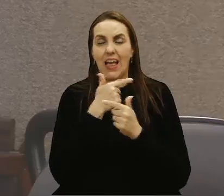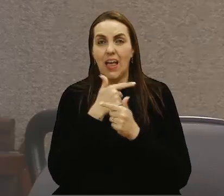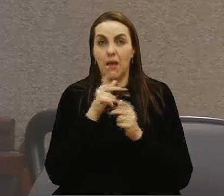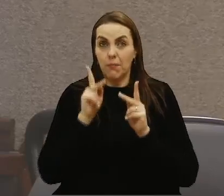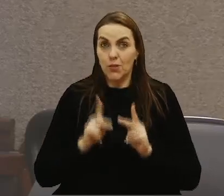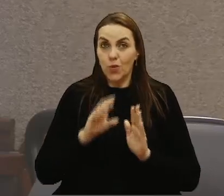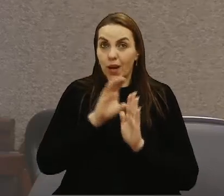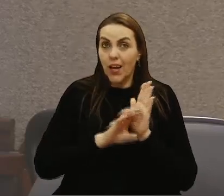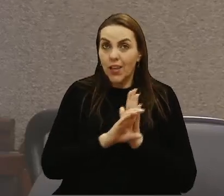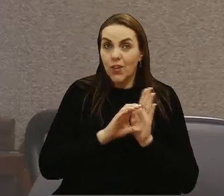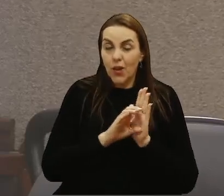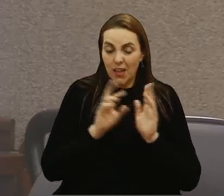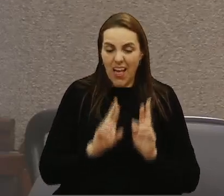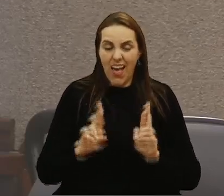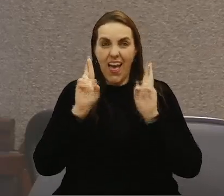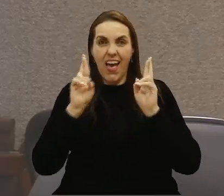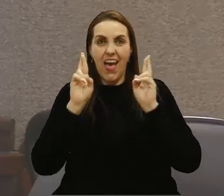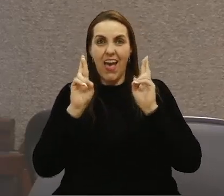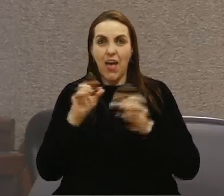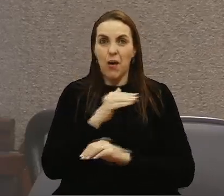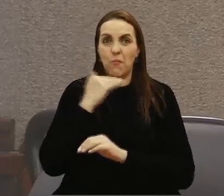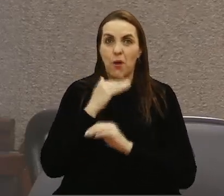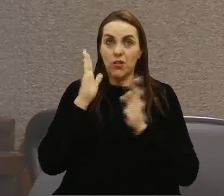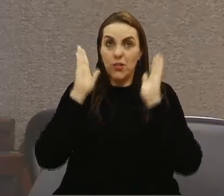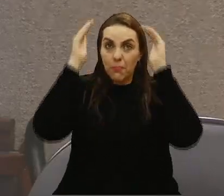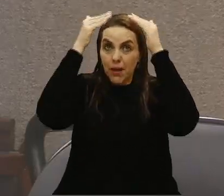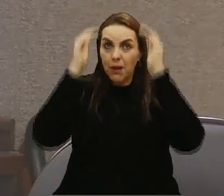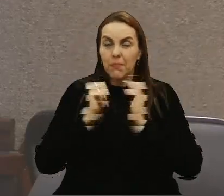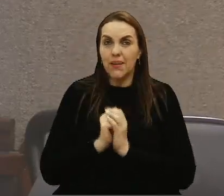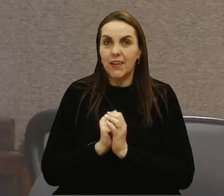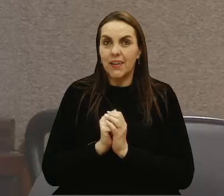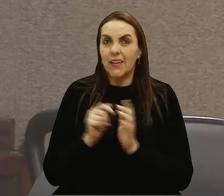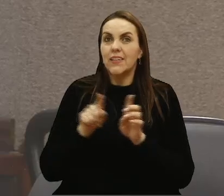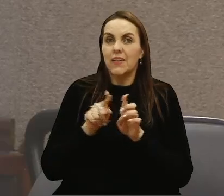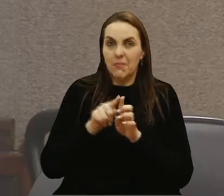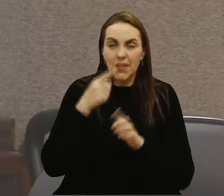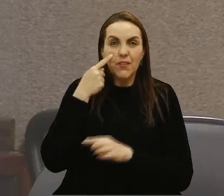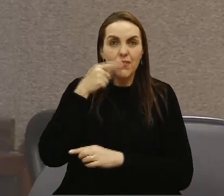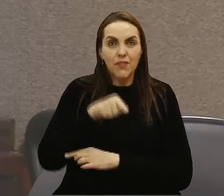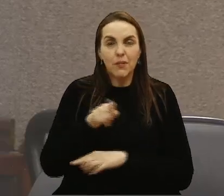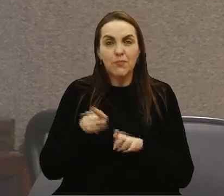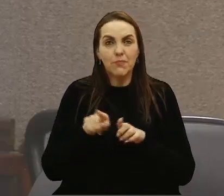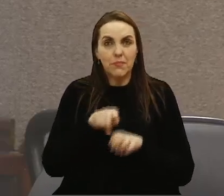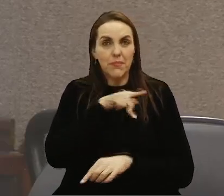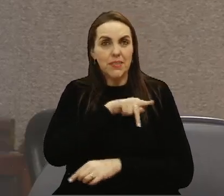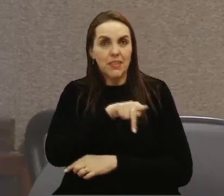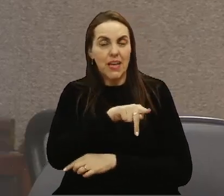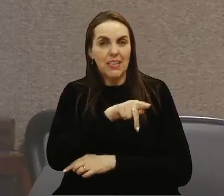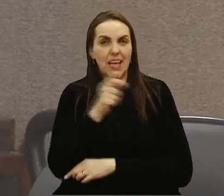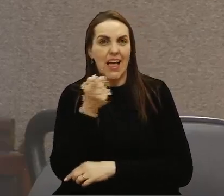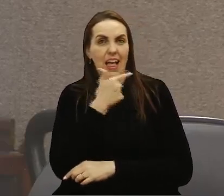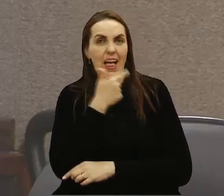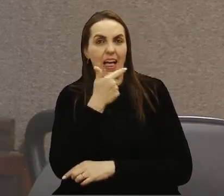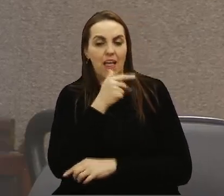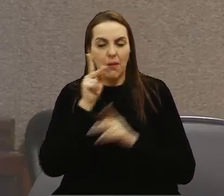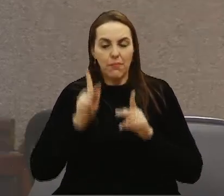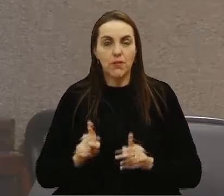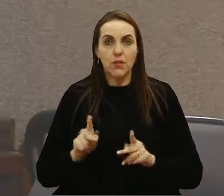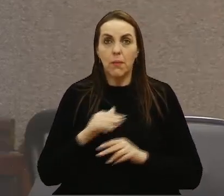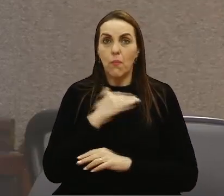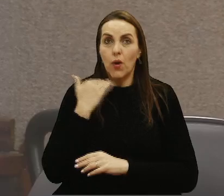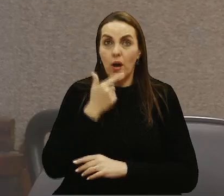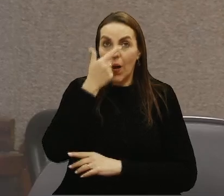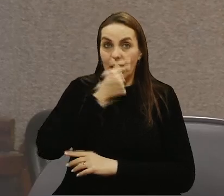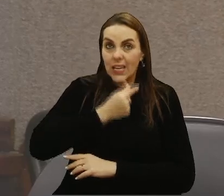católicos torcerem pela morte do Papa. A gente viu presidentes zombar das pessoas morrendo de